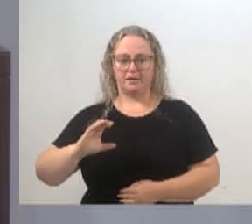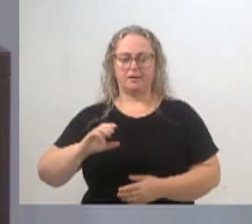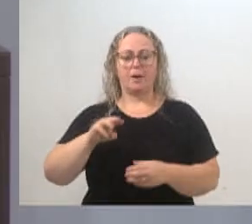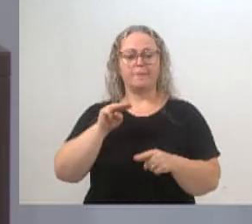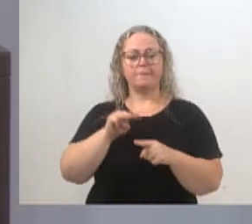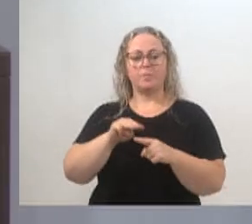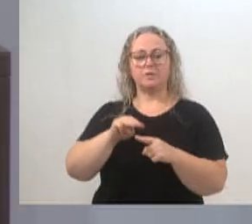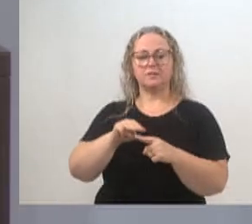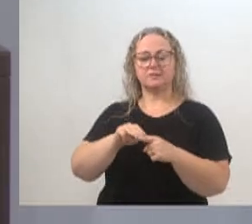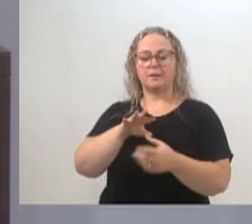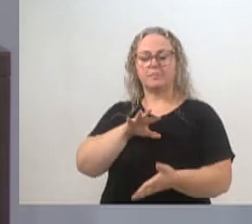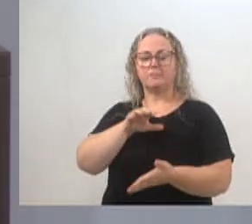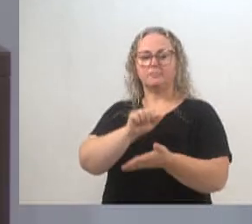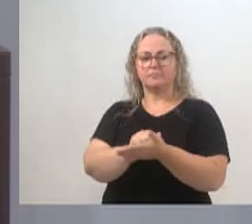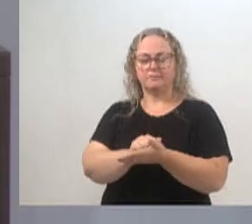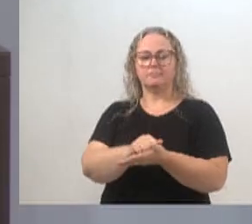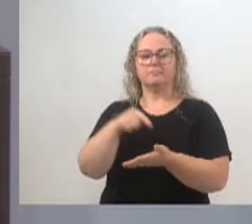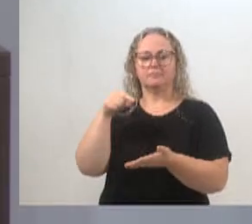para receber